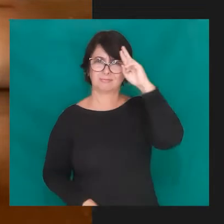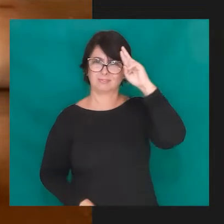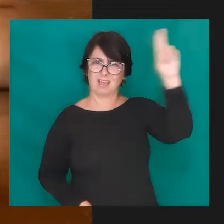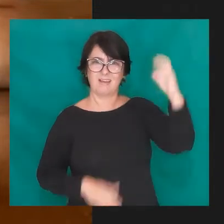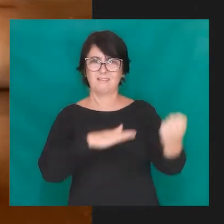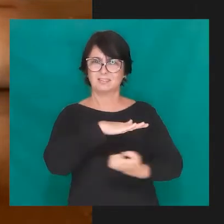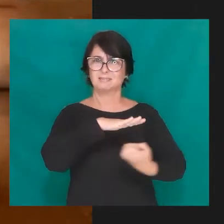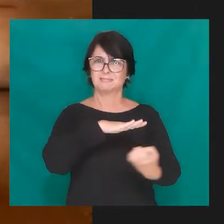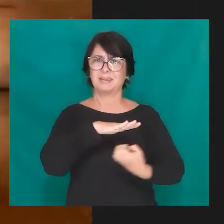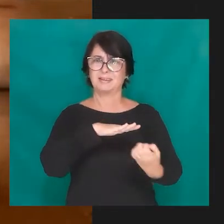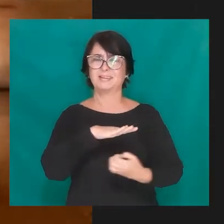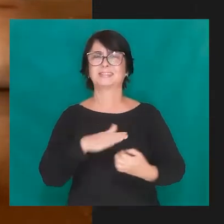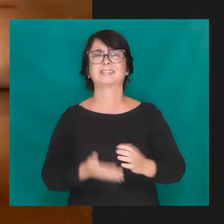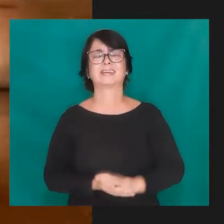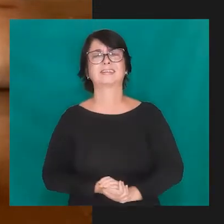Santa Rosa,